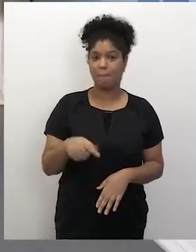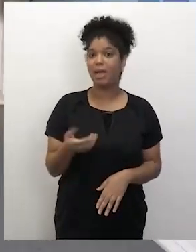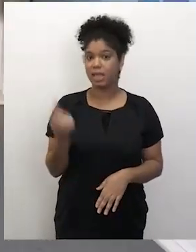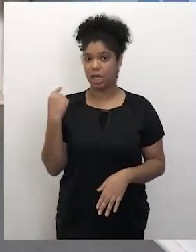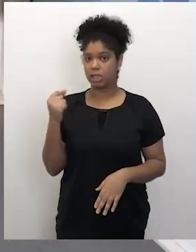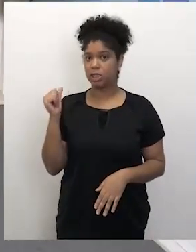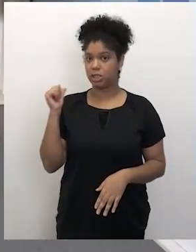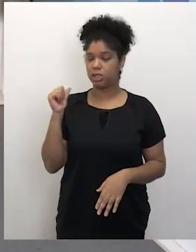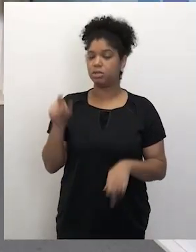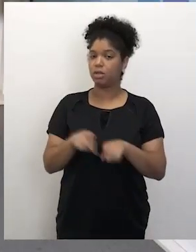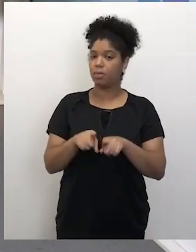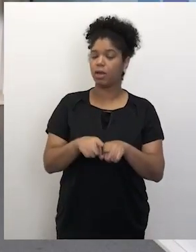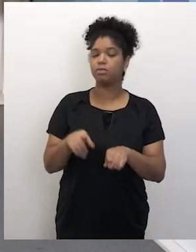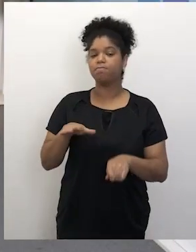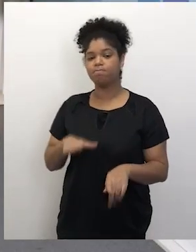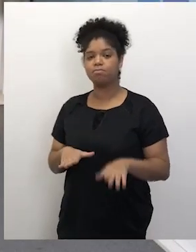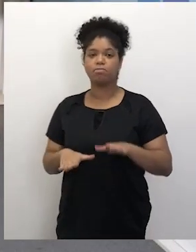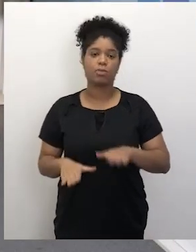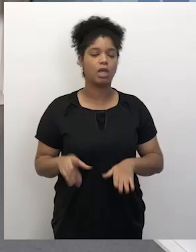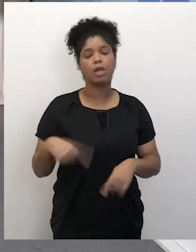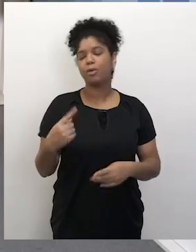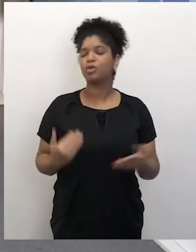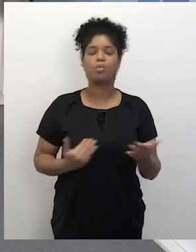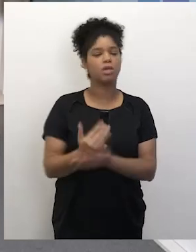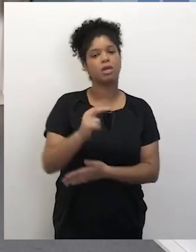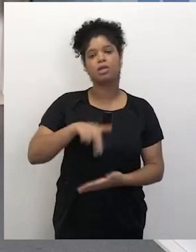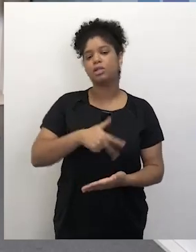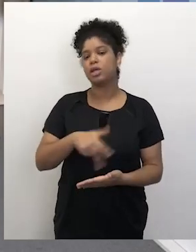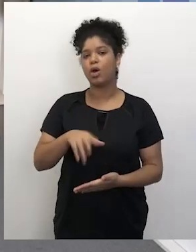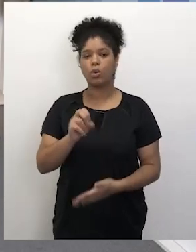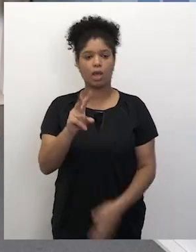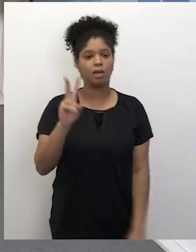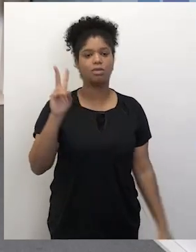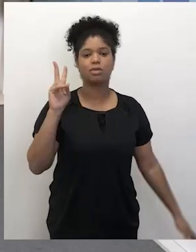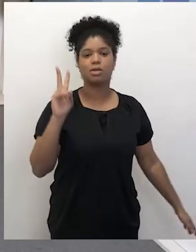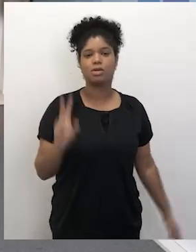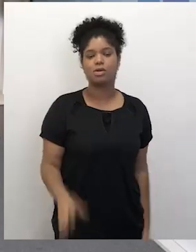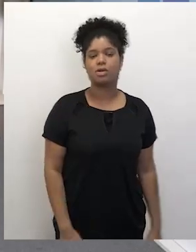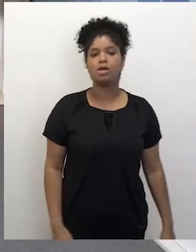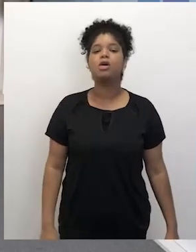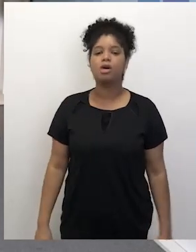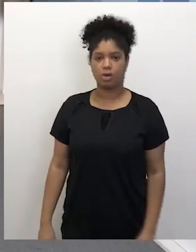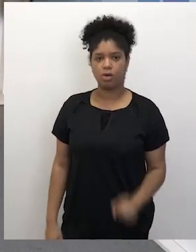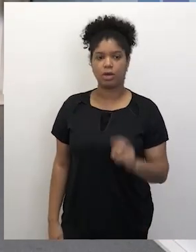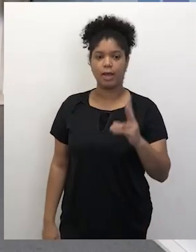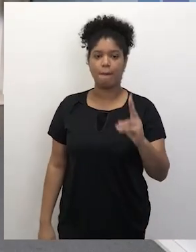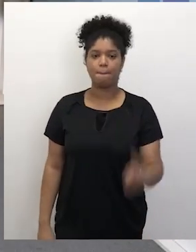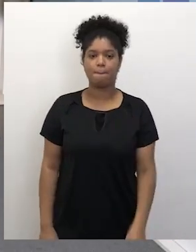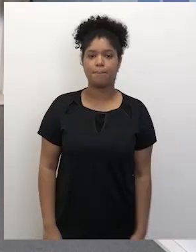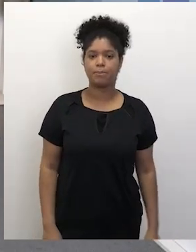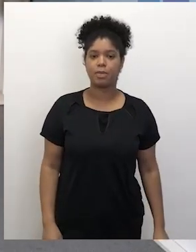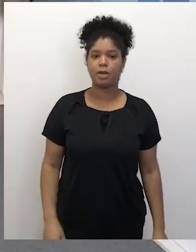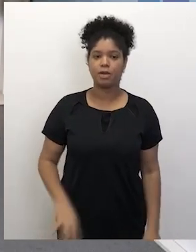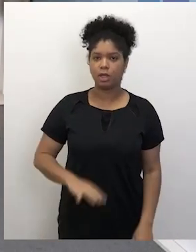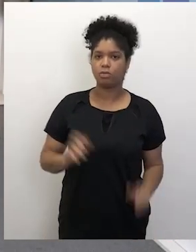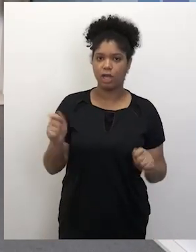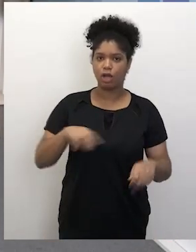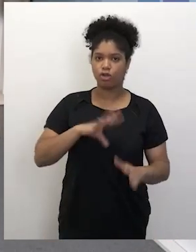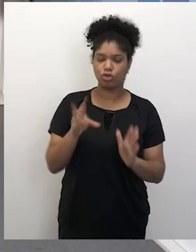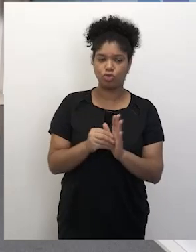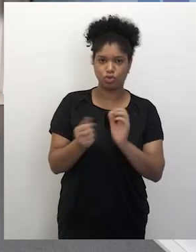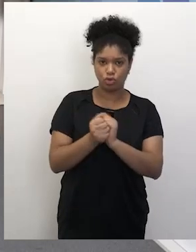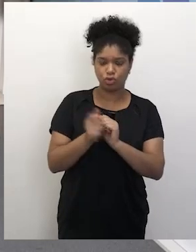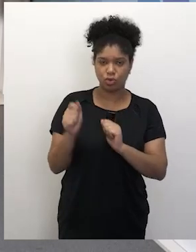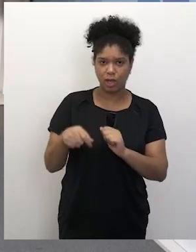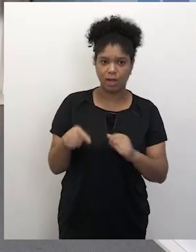pam, pam. E aí, Juliana, é ir pro abraço. É, como pro abraço. Dizem todos, né? Então tá. Tá? Pode juntar tudo, então? Pode juntar, vamos